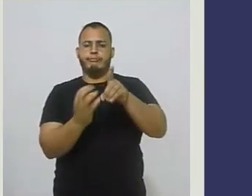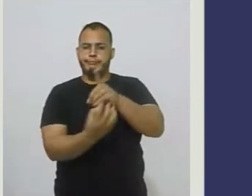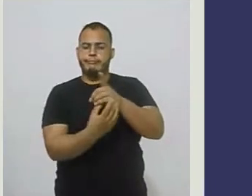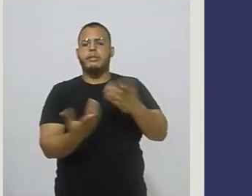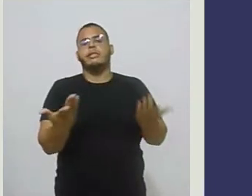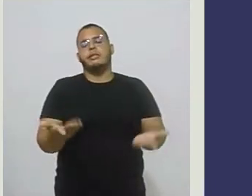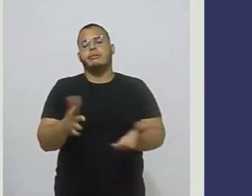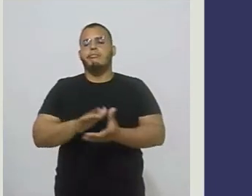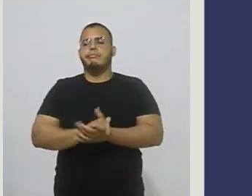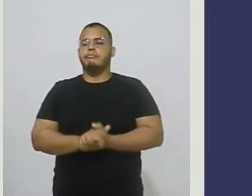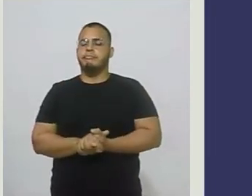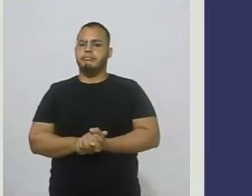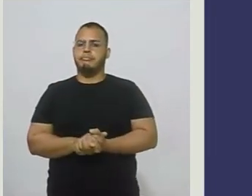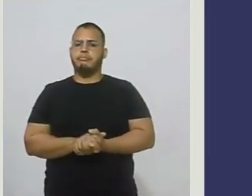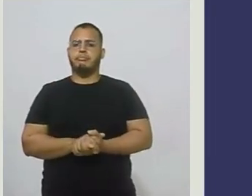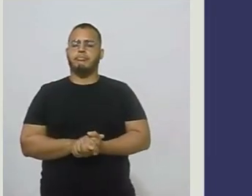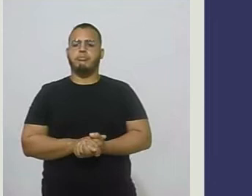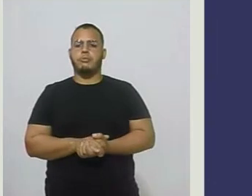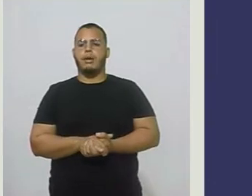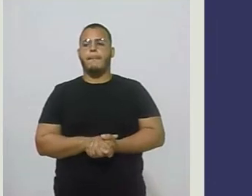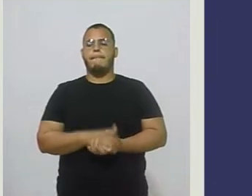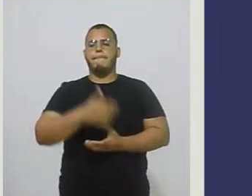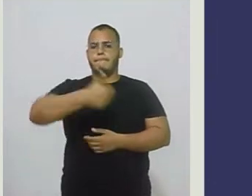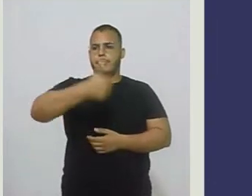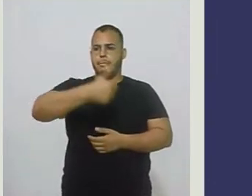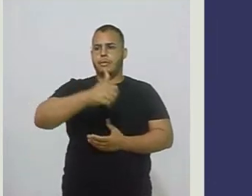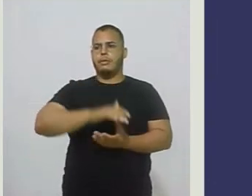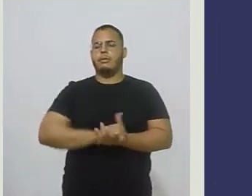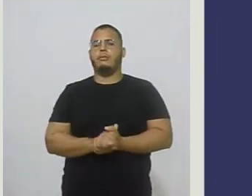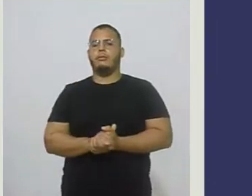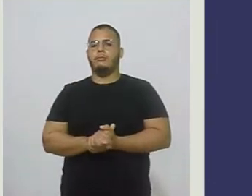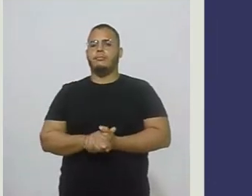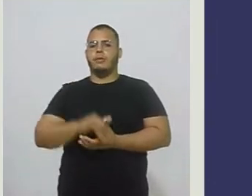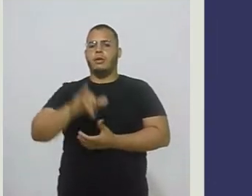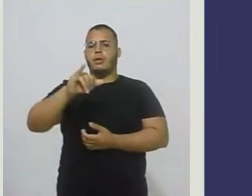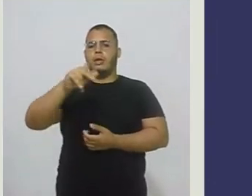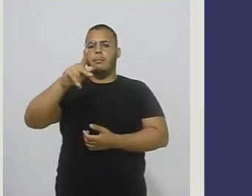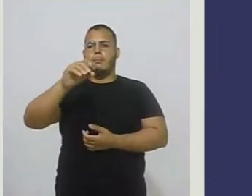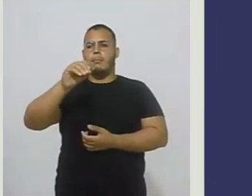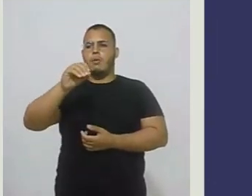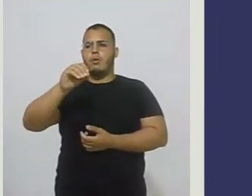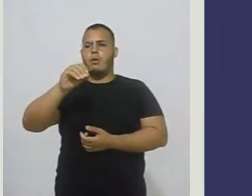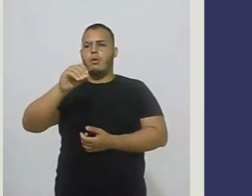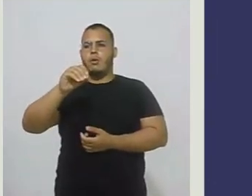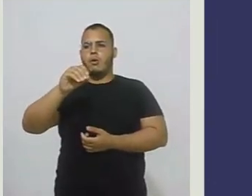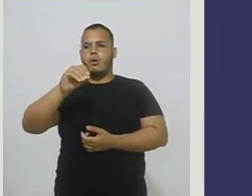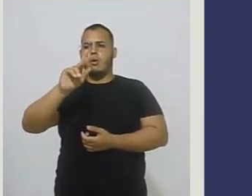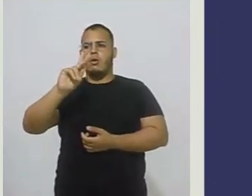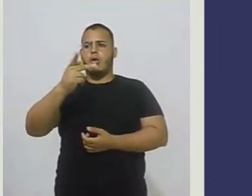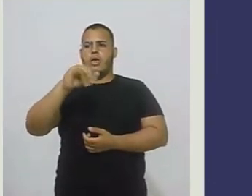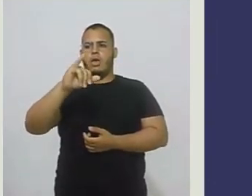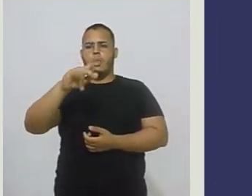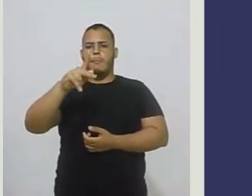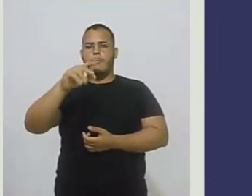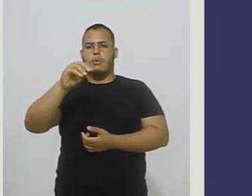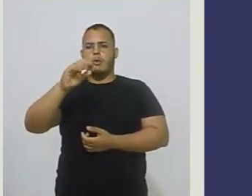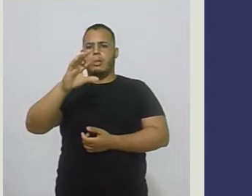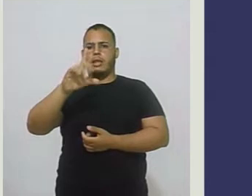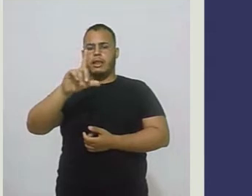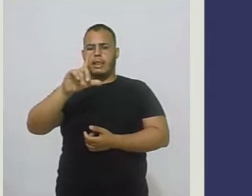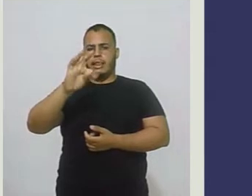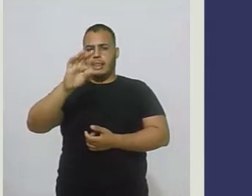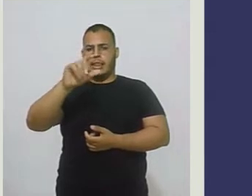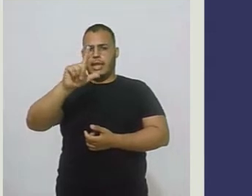certo? Primeira delas, a gente vai conhecer aí o hipotálamo. Onde está localizado? Aqui, A gente consegue ver,